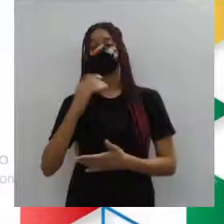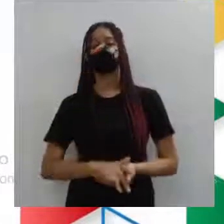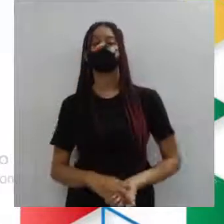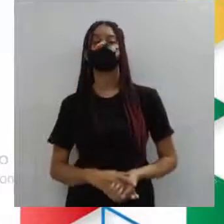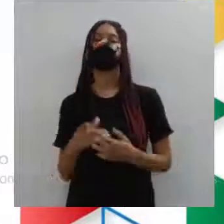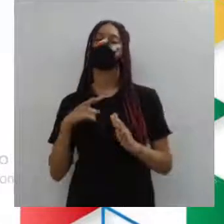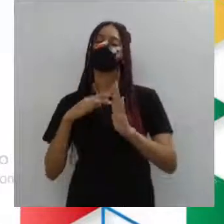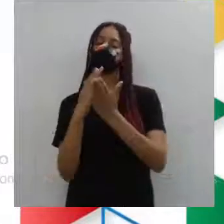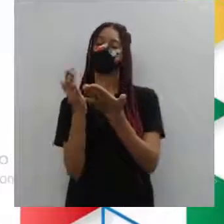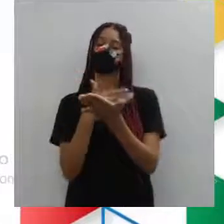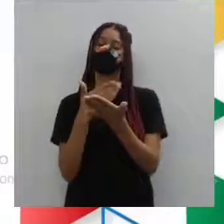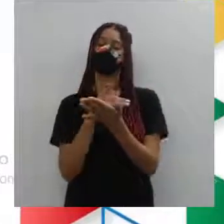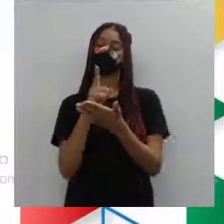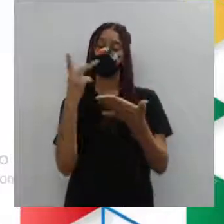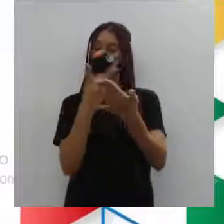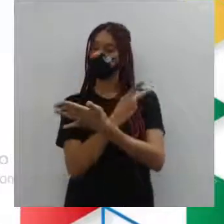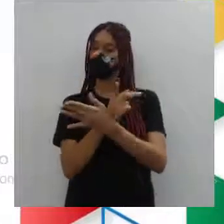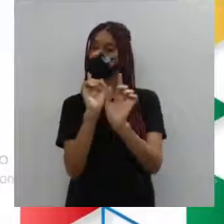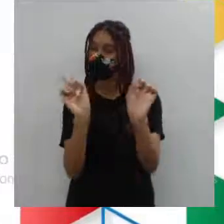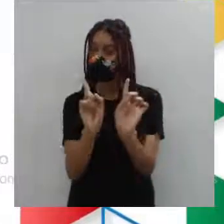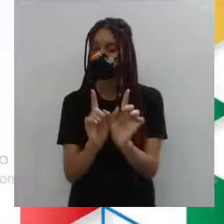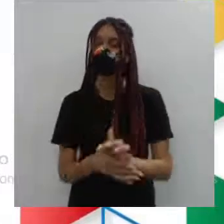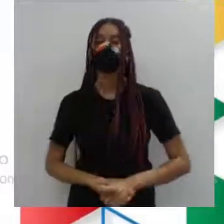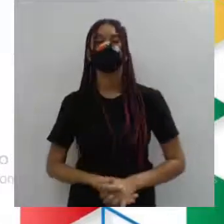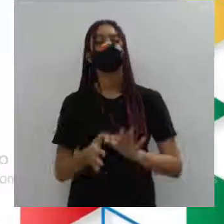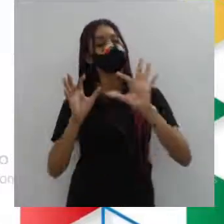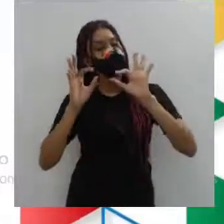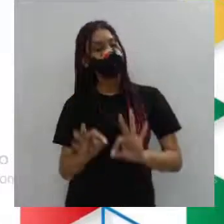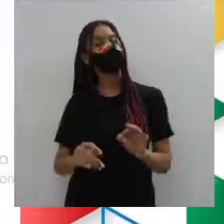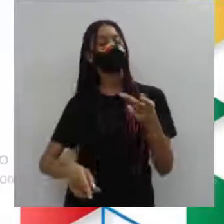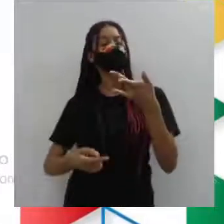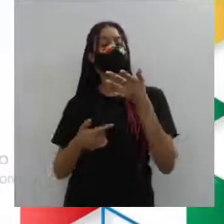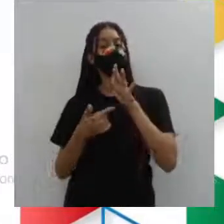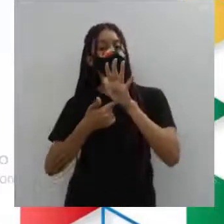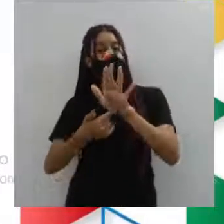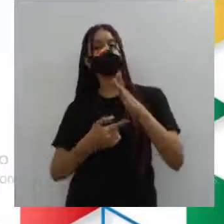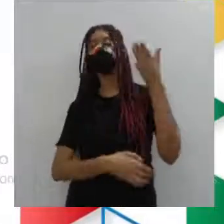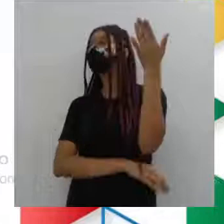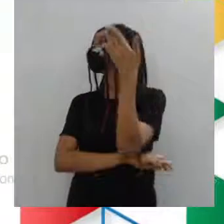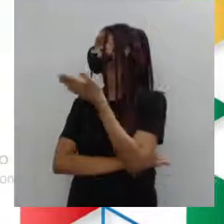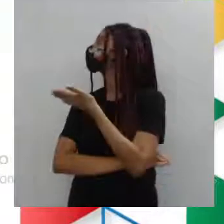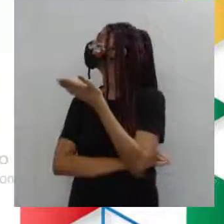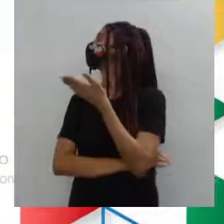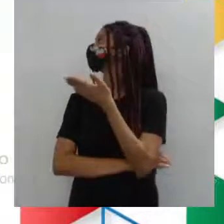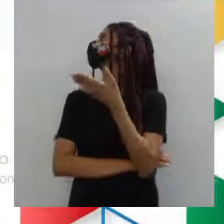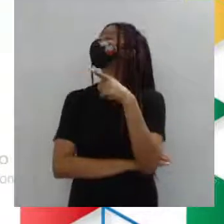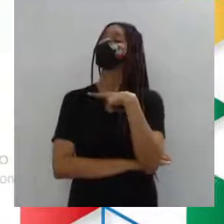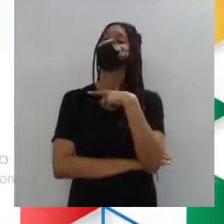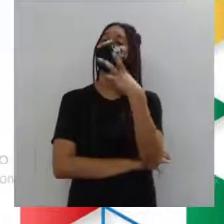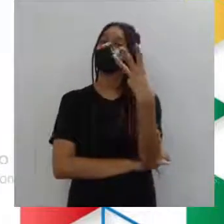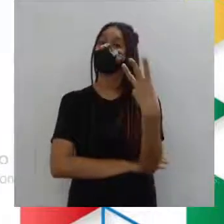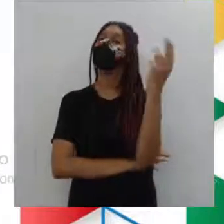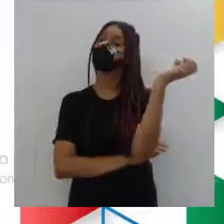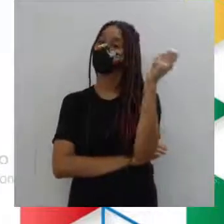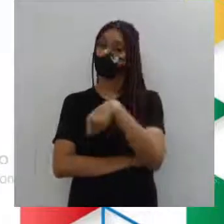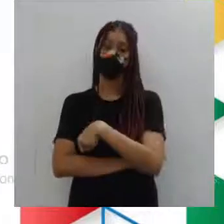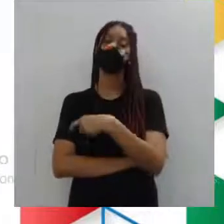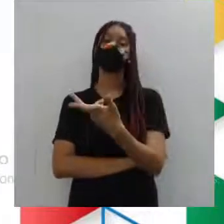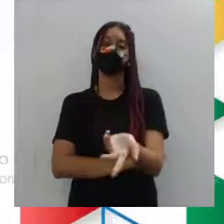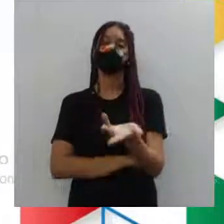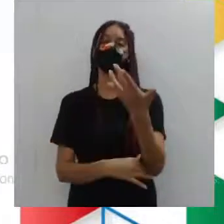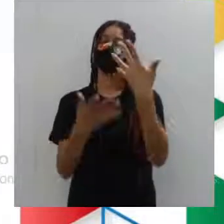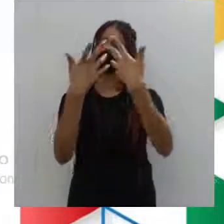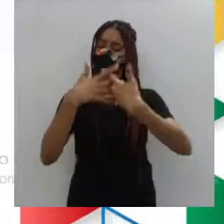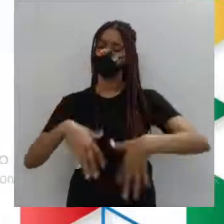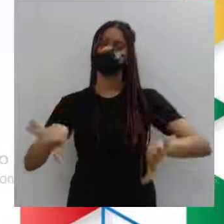livro didático não está errado. É exatamente isso que eu estou te mostrando. Existem 3 possibilidades. A escala